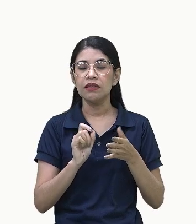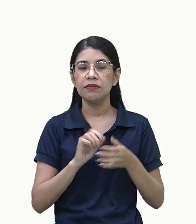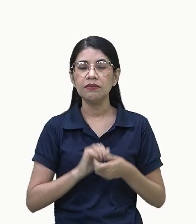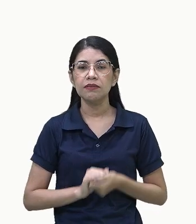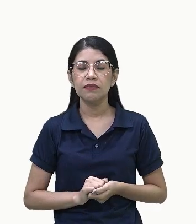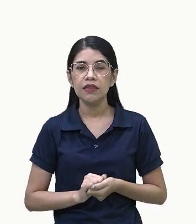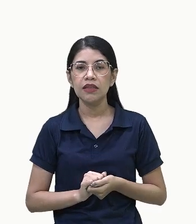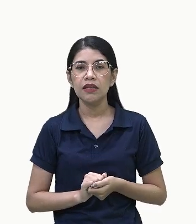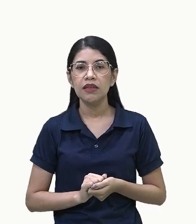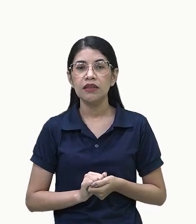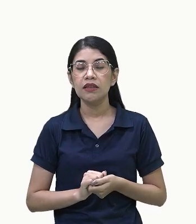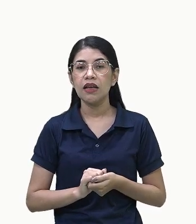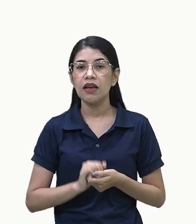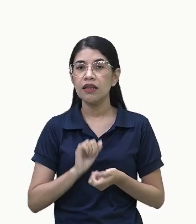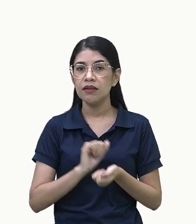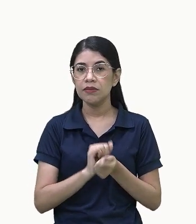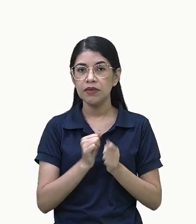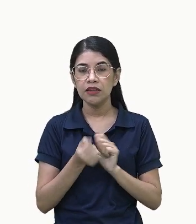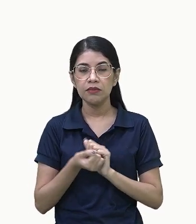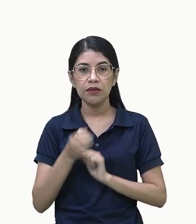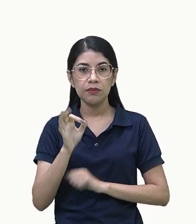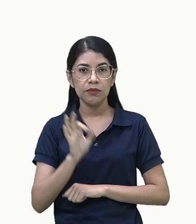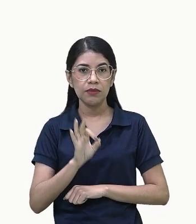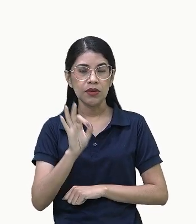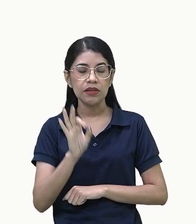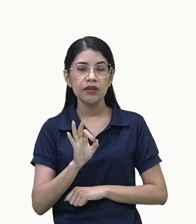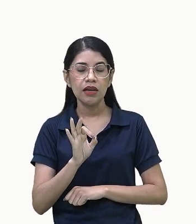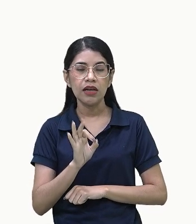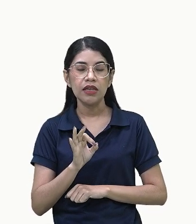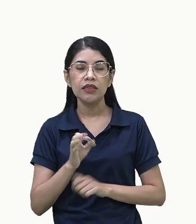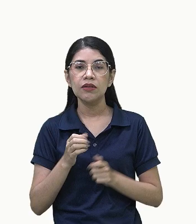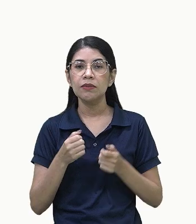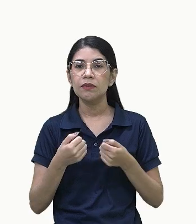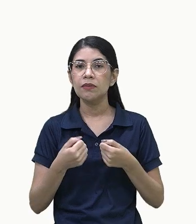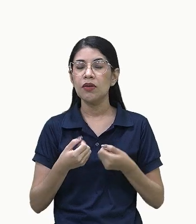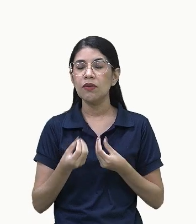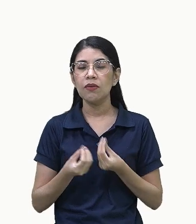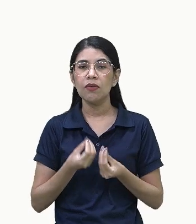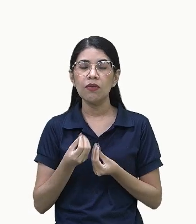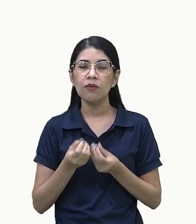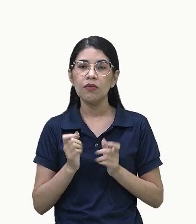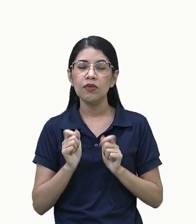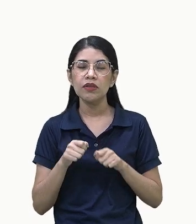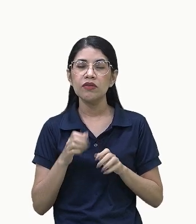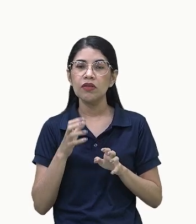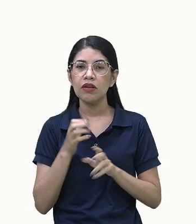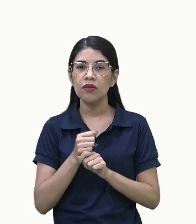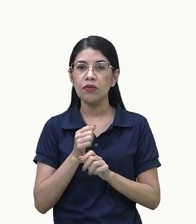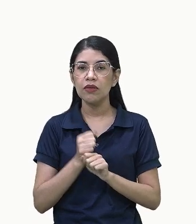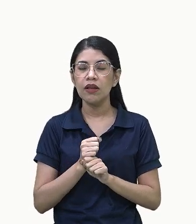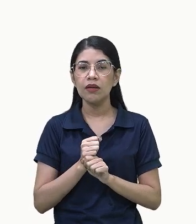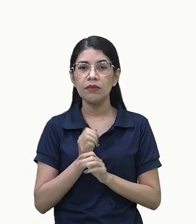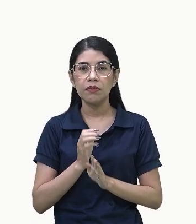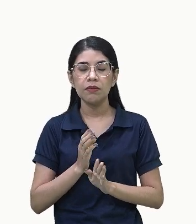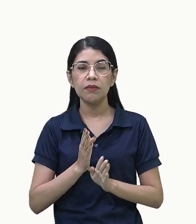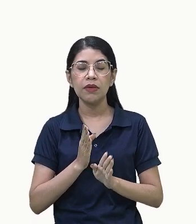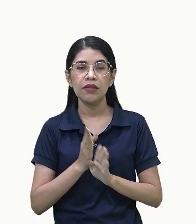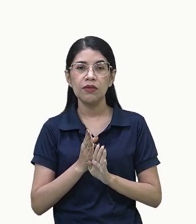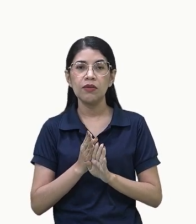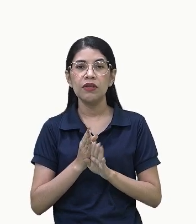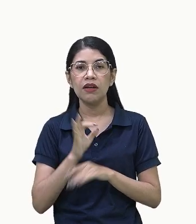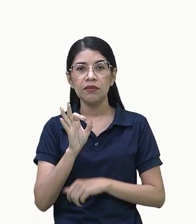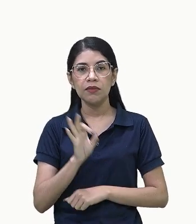forma de porcentagem, ó, tá? Então, como é que a gente faz para calcular ou para determinar